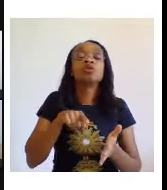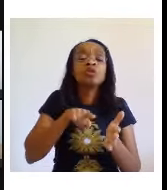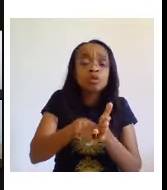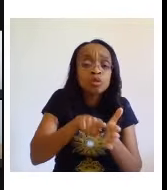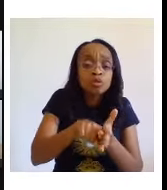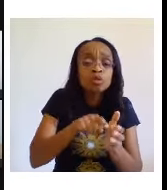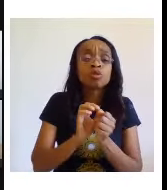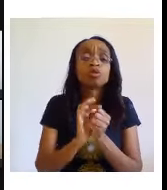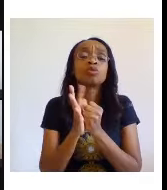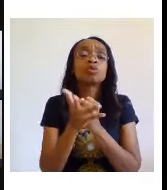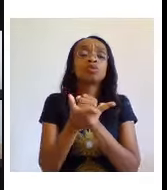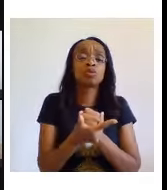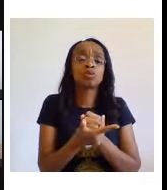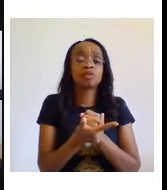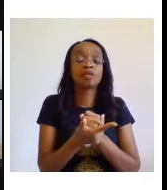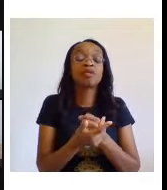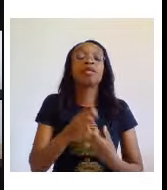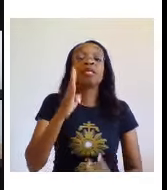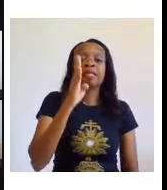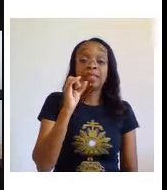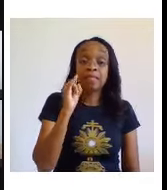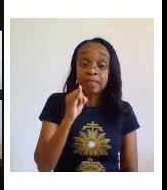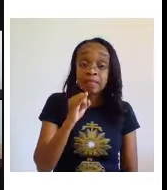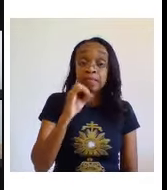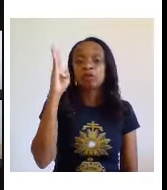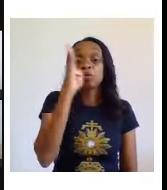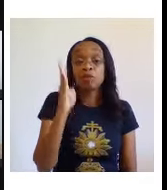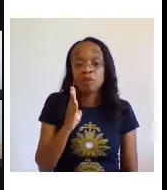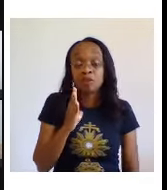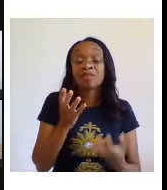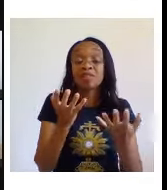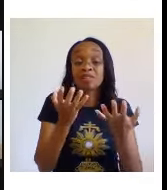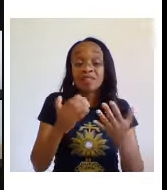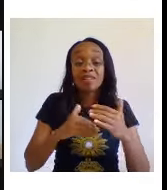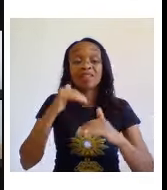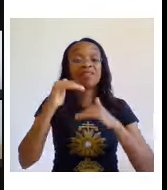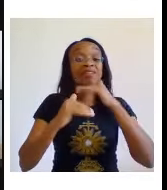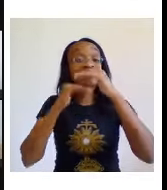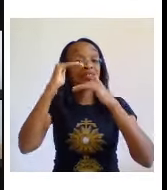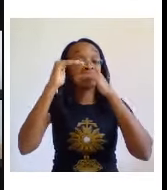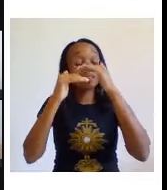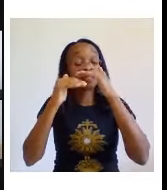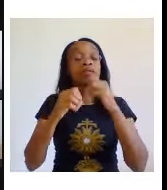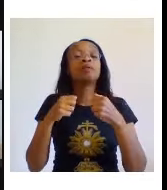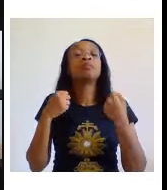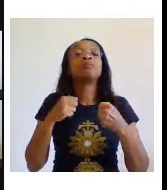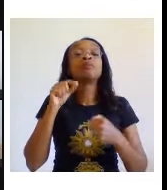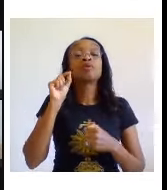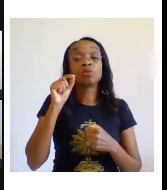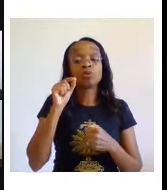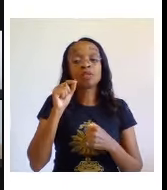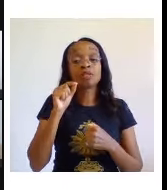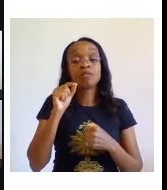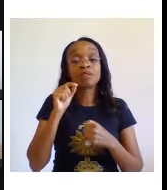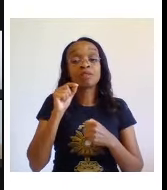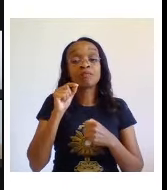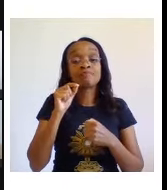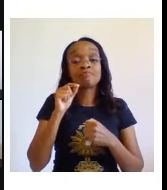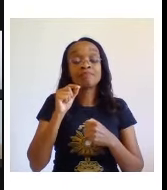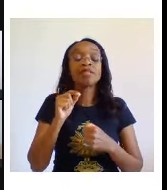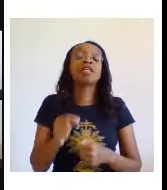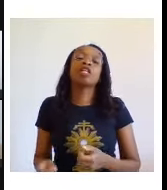Então, assim, se o país quer, de fato, se tornar um país desenvolvido, ele tem que investir na base, desde a